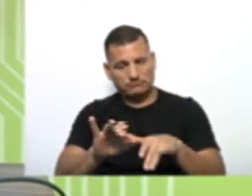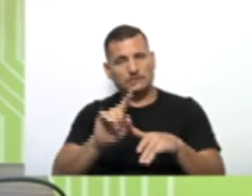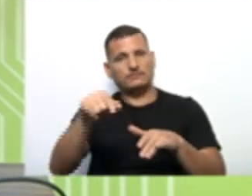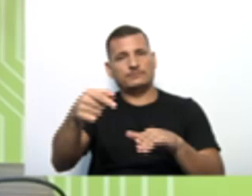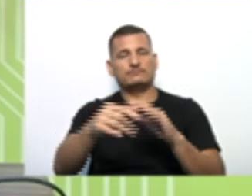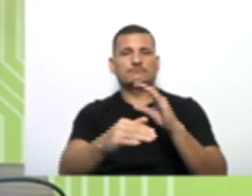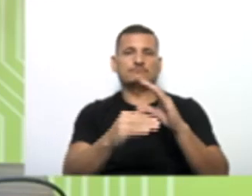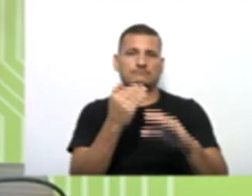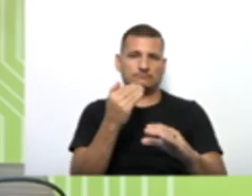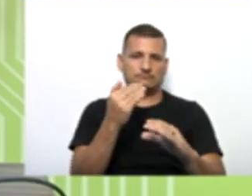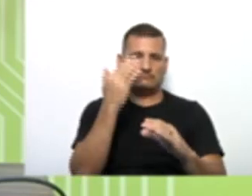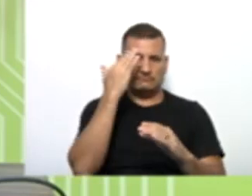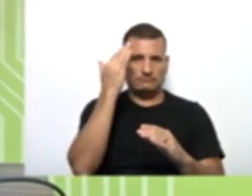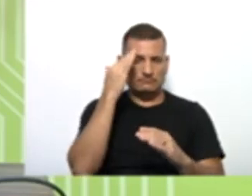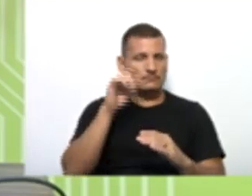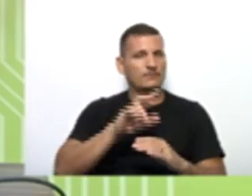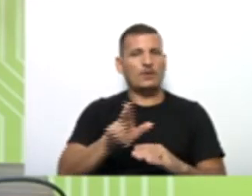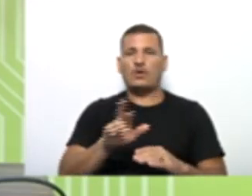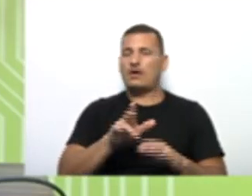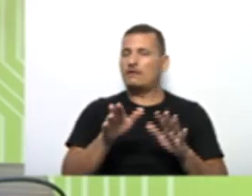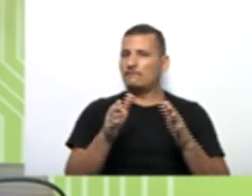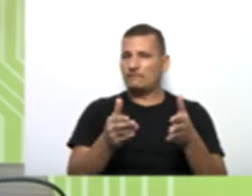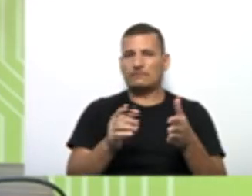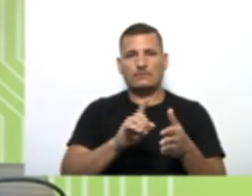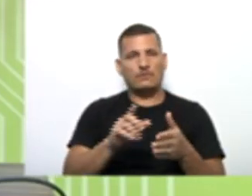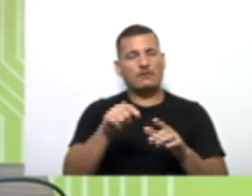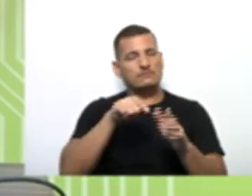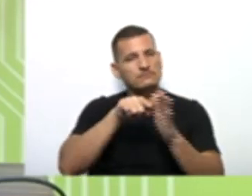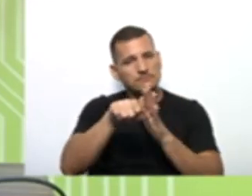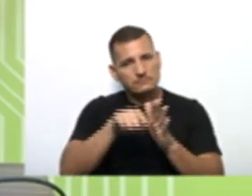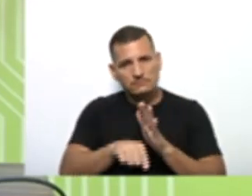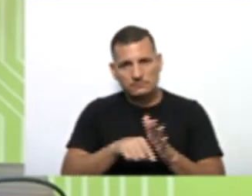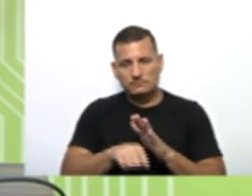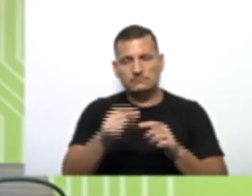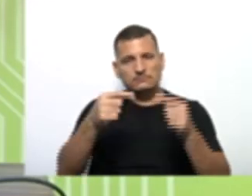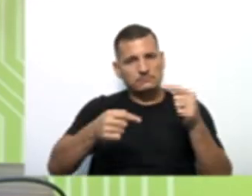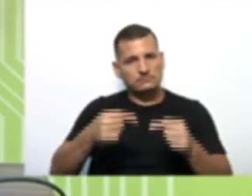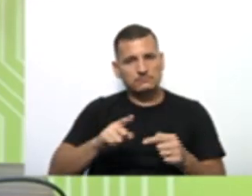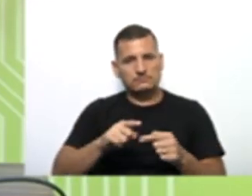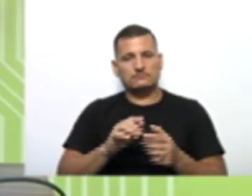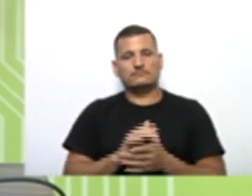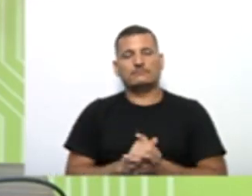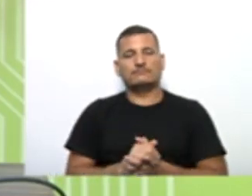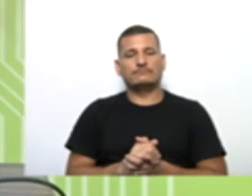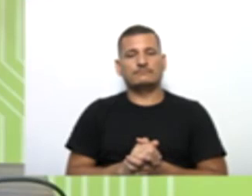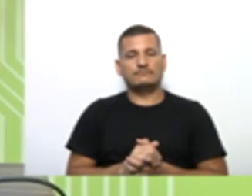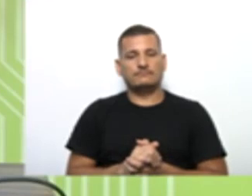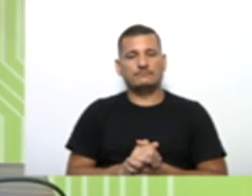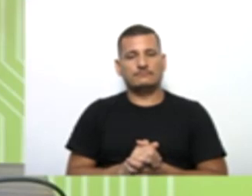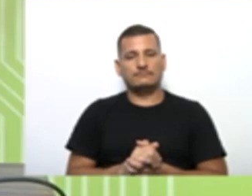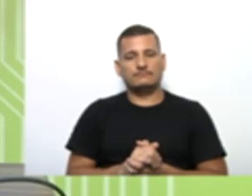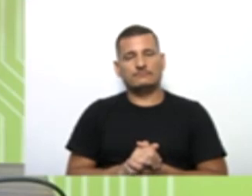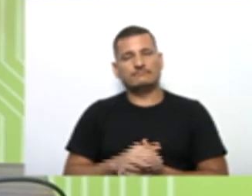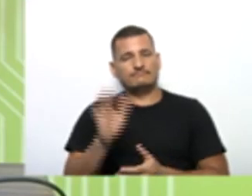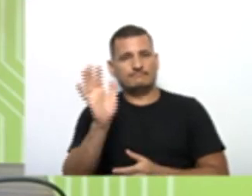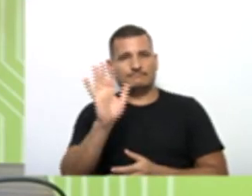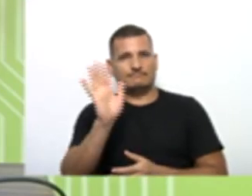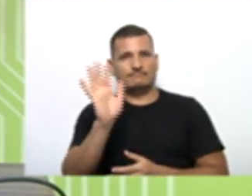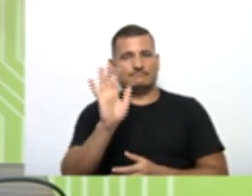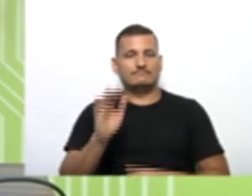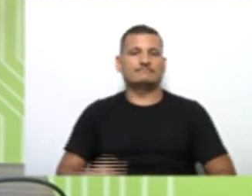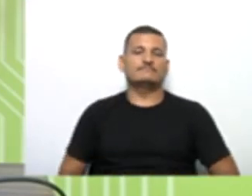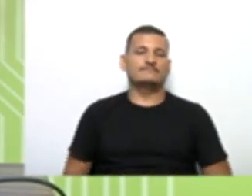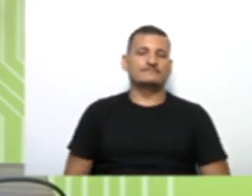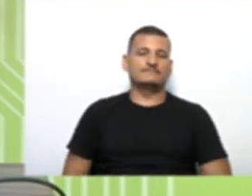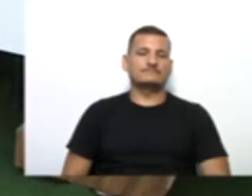como tarefa. Não é um fórum, não é um questionário, é uma tarefa. Foi uma alegria muito grande. Bonanças, até a próxima.